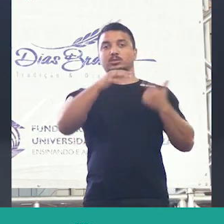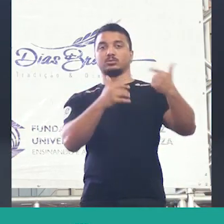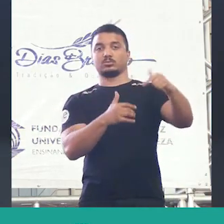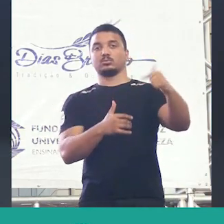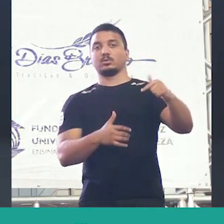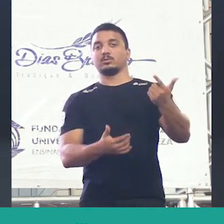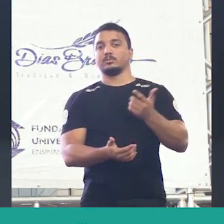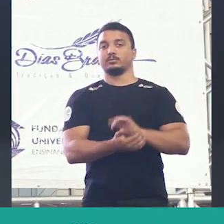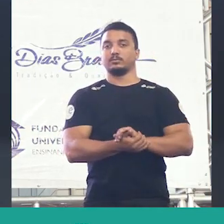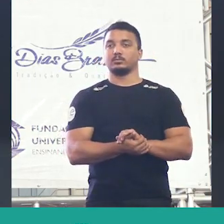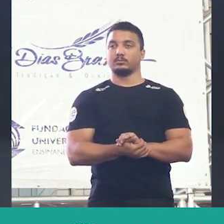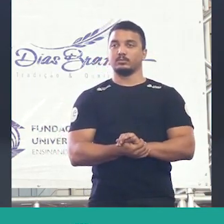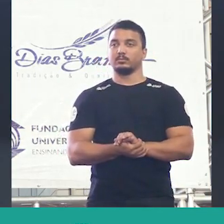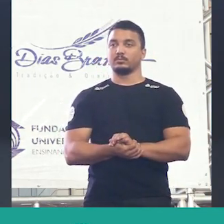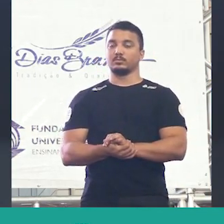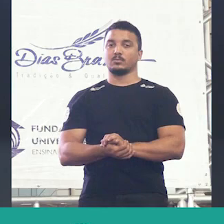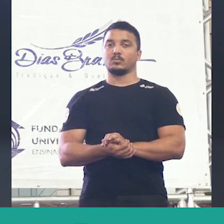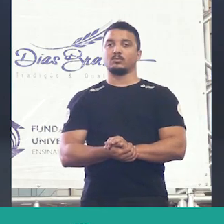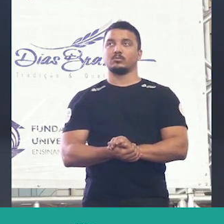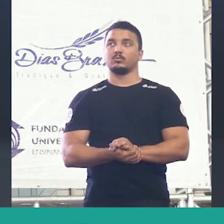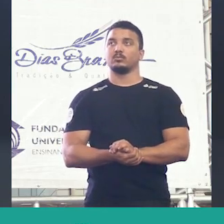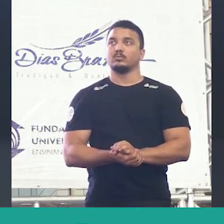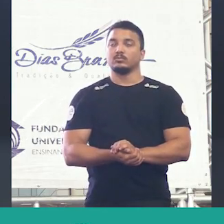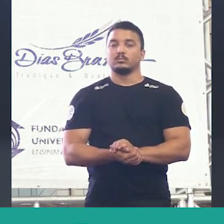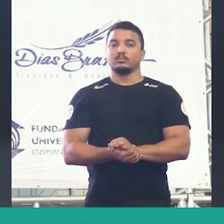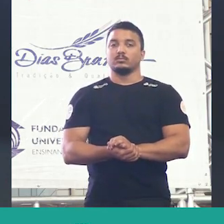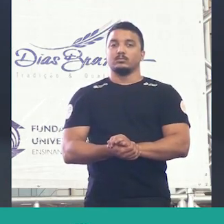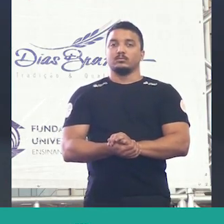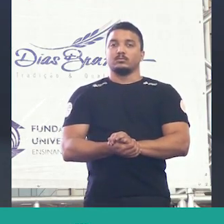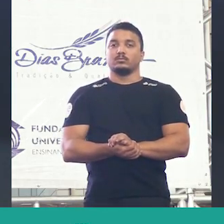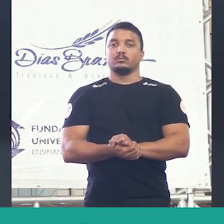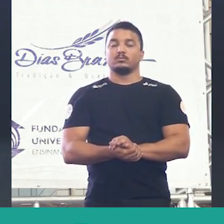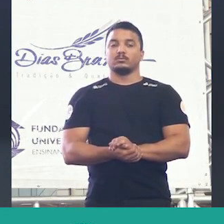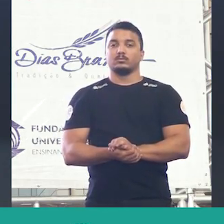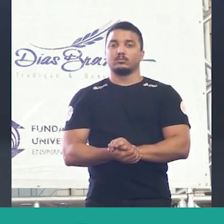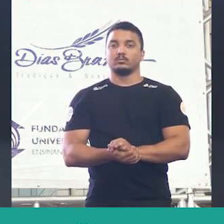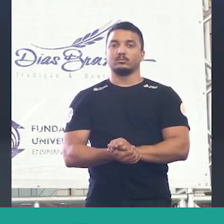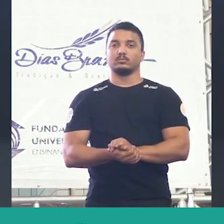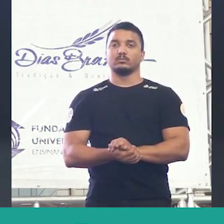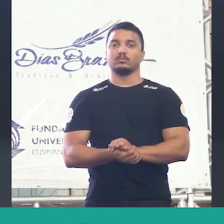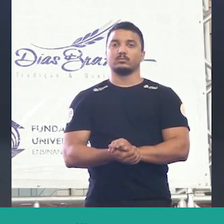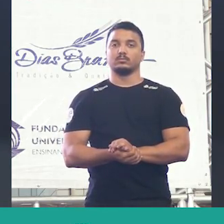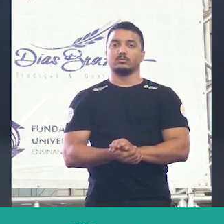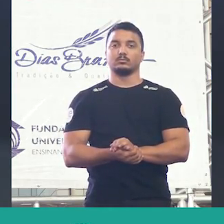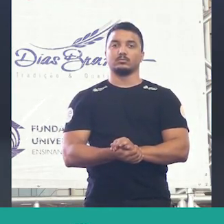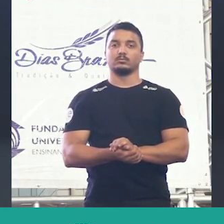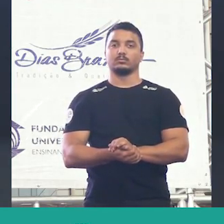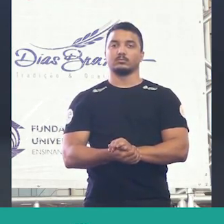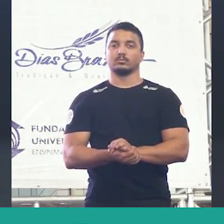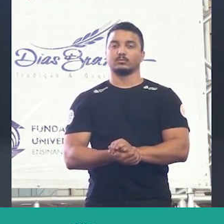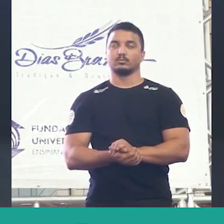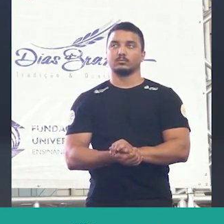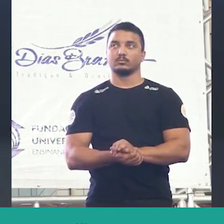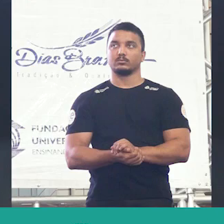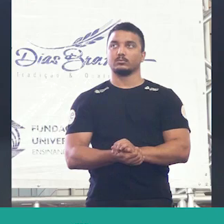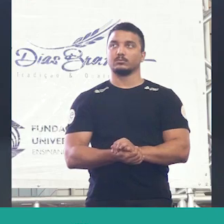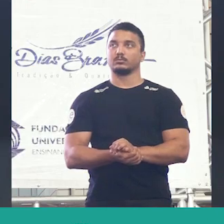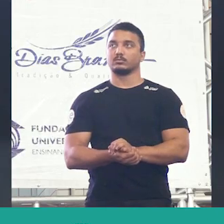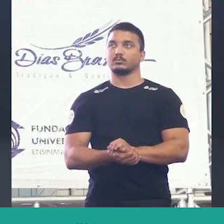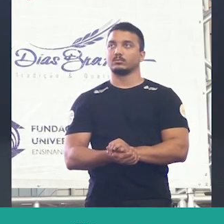o objeto plástico. Vocês entenderam ou não? Você vê o objeto plástico. Vamos lá, repetindo o que eu falei